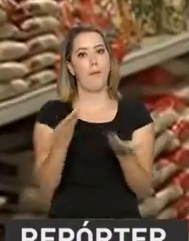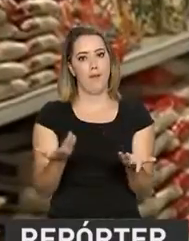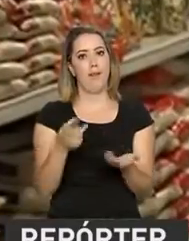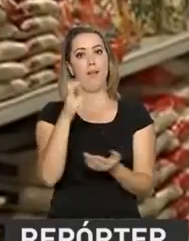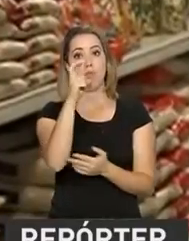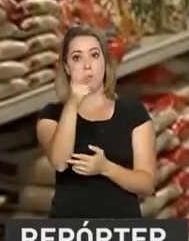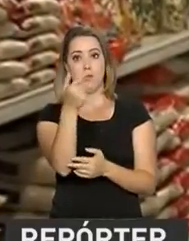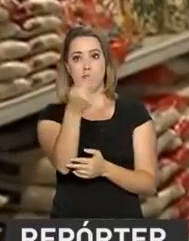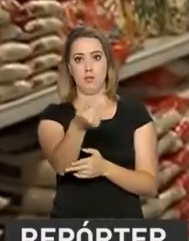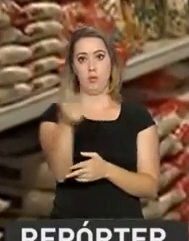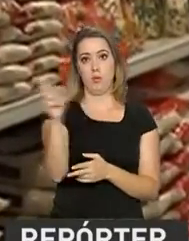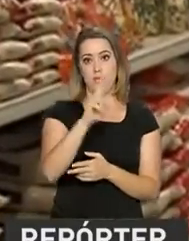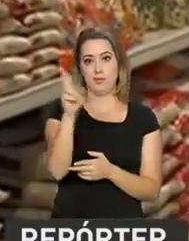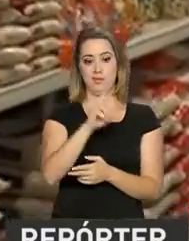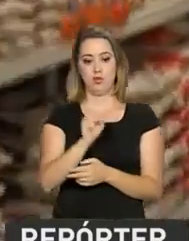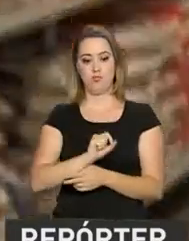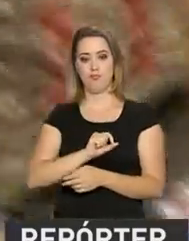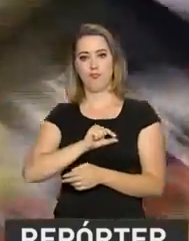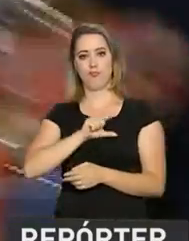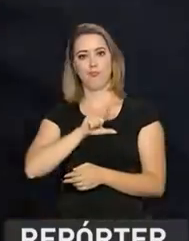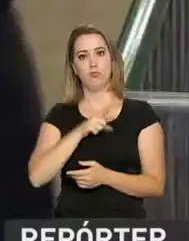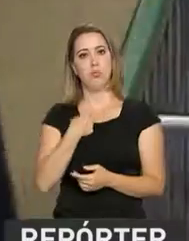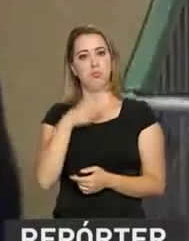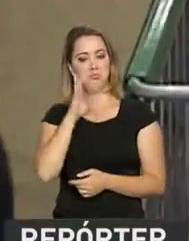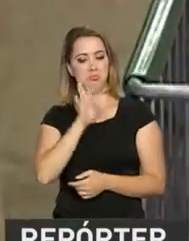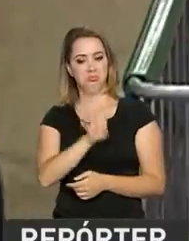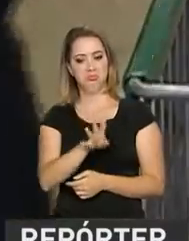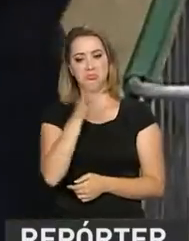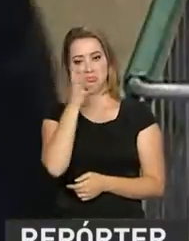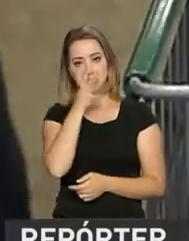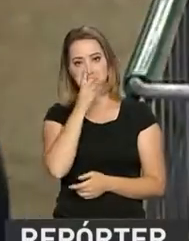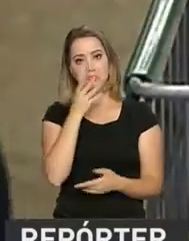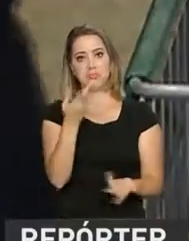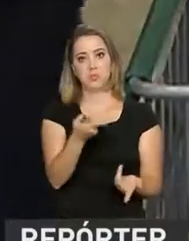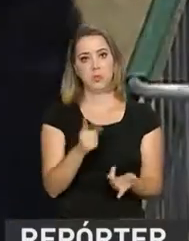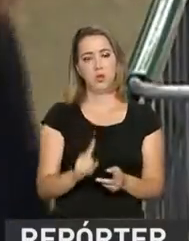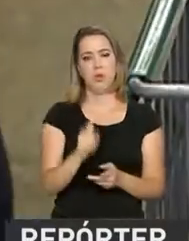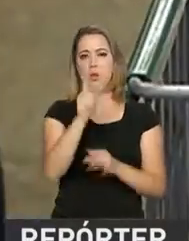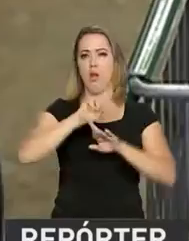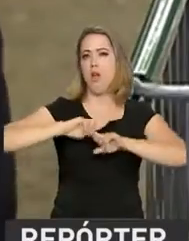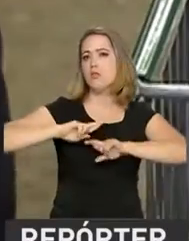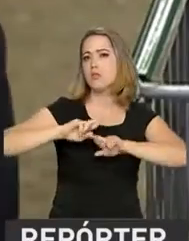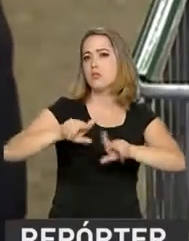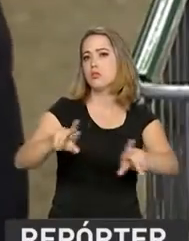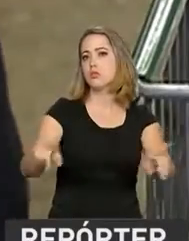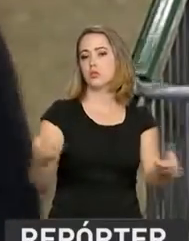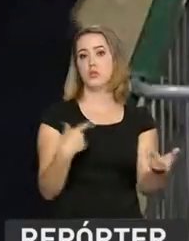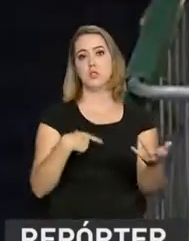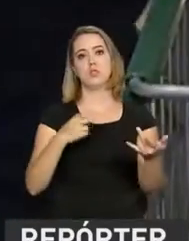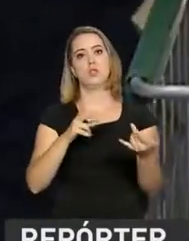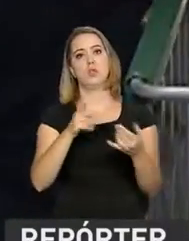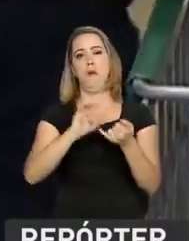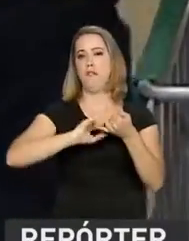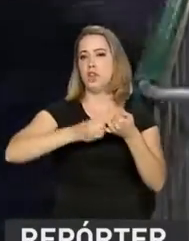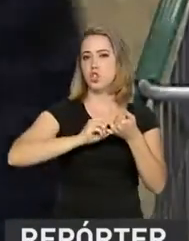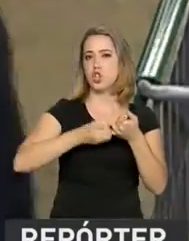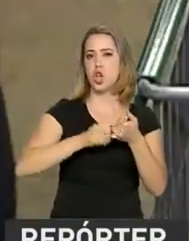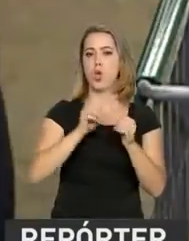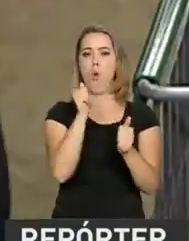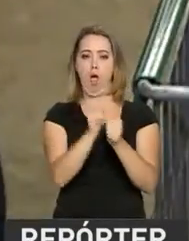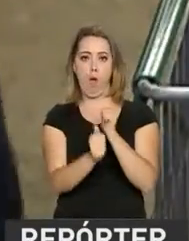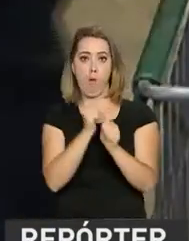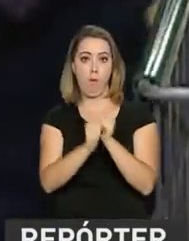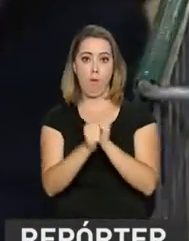57 reais a quantidade surpreendeu um quilo de farinha de mandioca 3 quilos de feijão 5 quilos de arroz